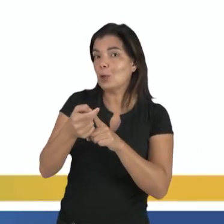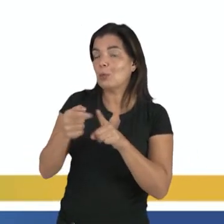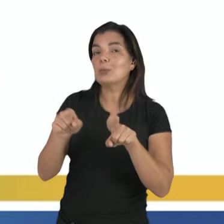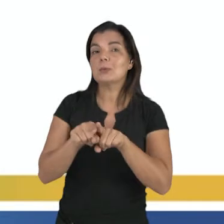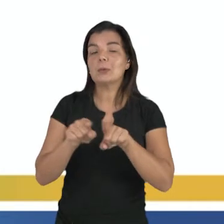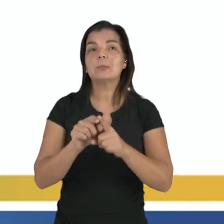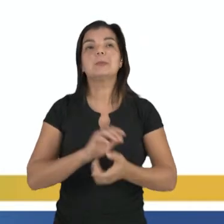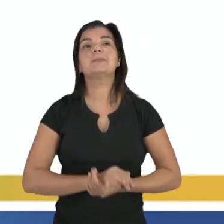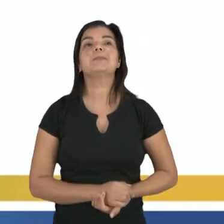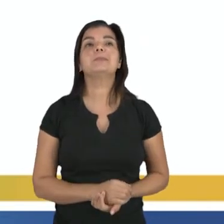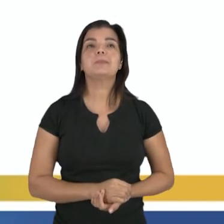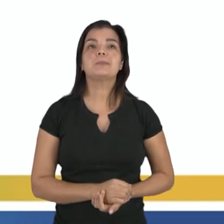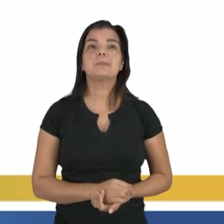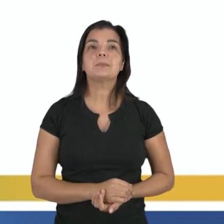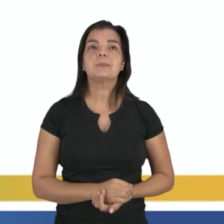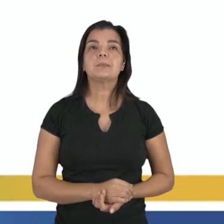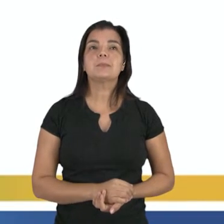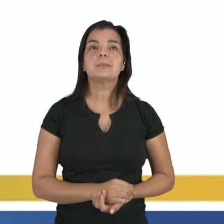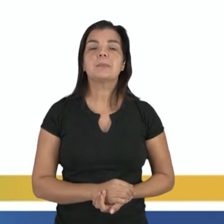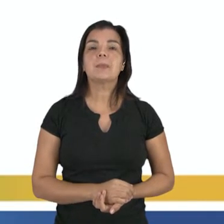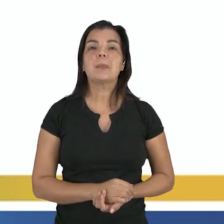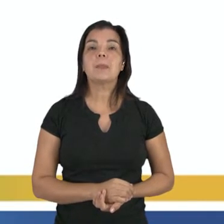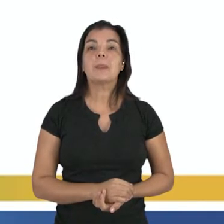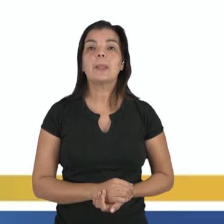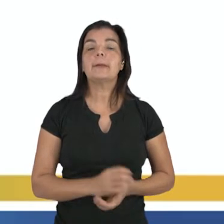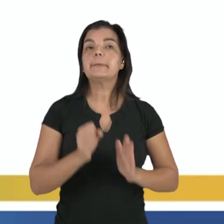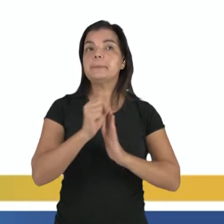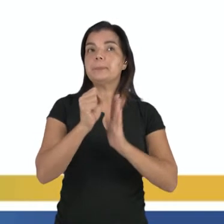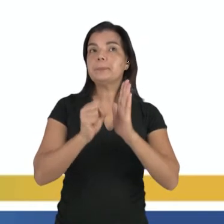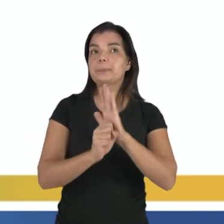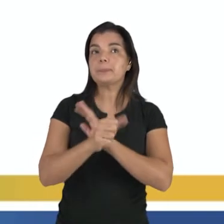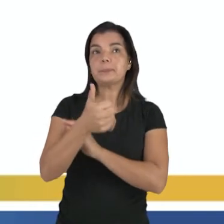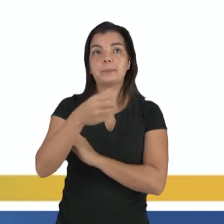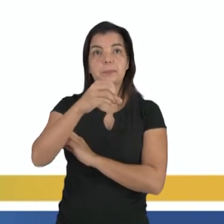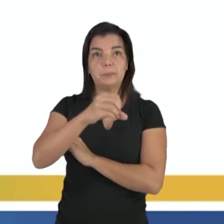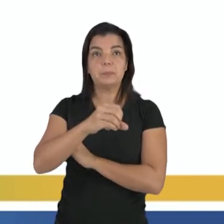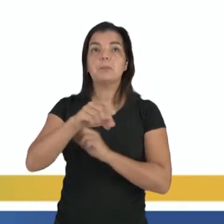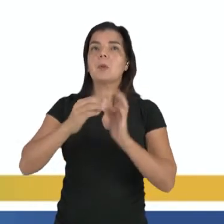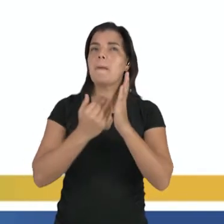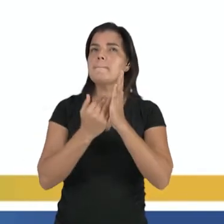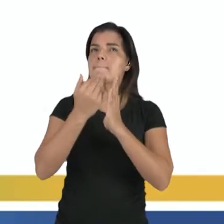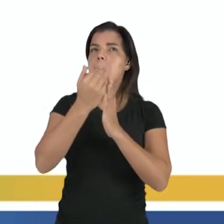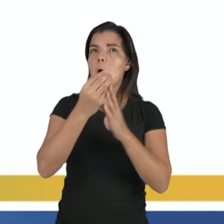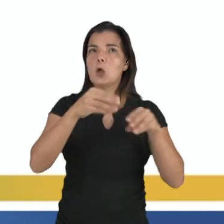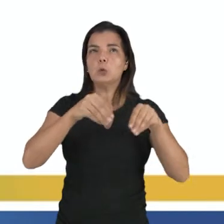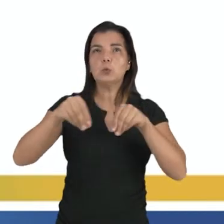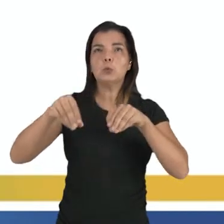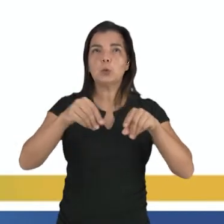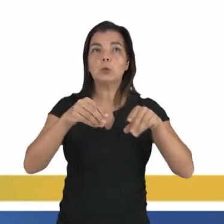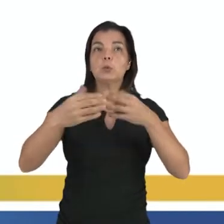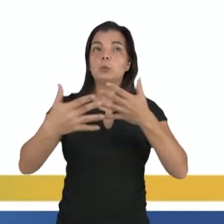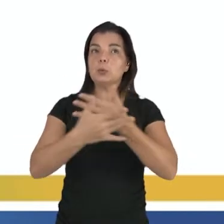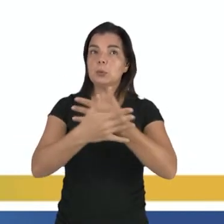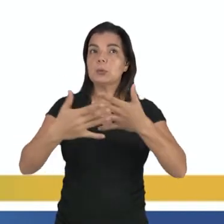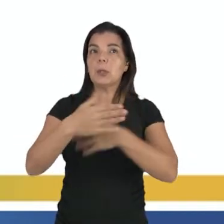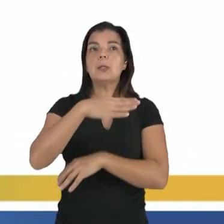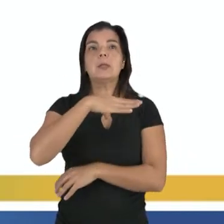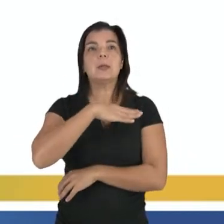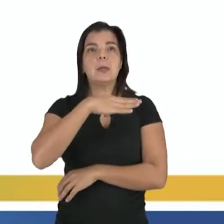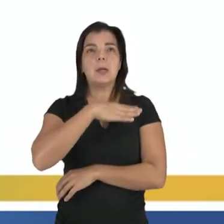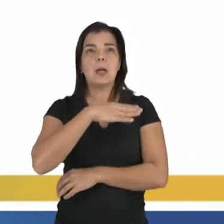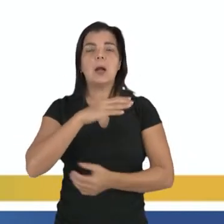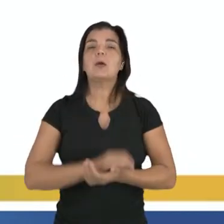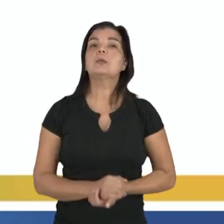Vamos fazer mais uma? Vamos lá. No século XIX, o preço mais alto dos terrenos situados no centro da